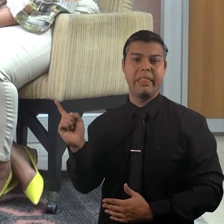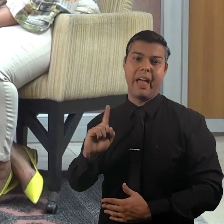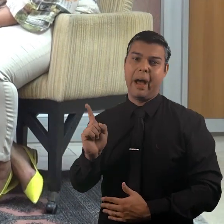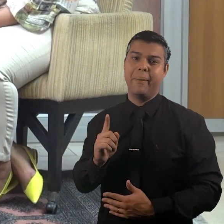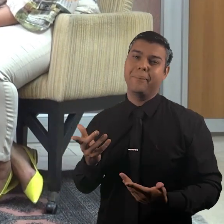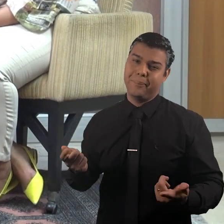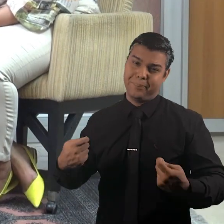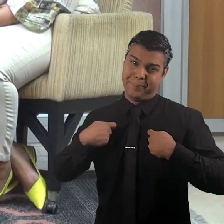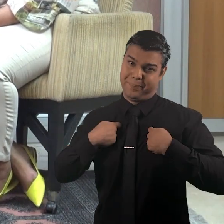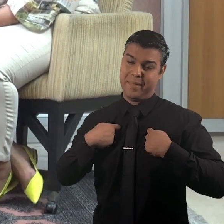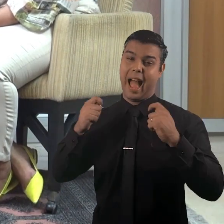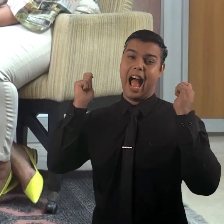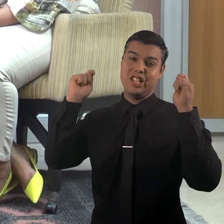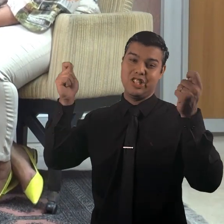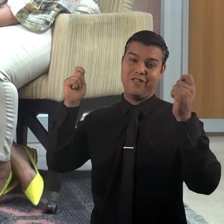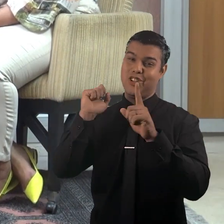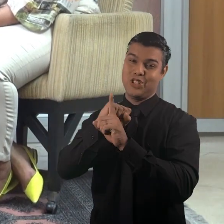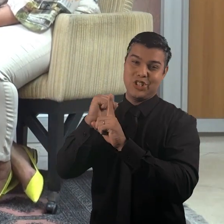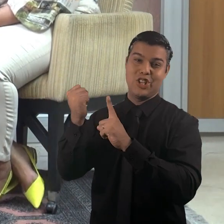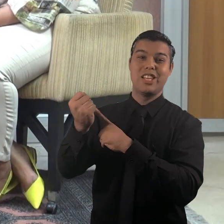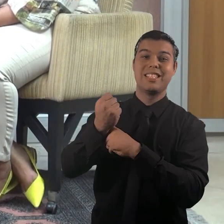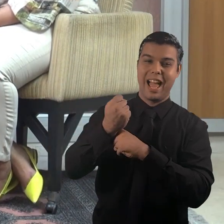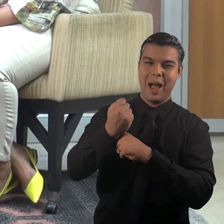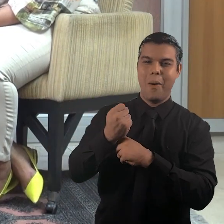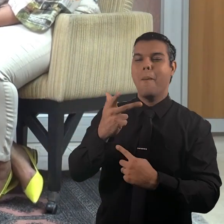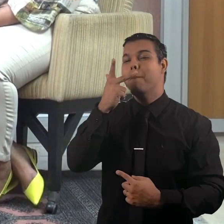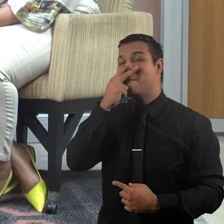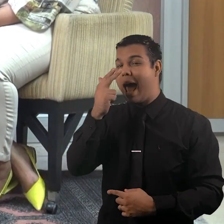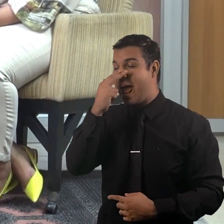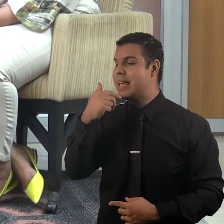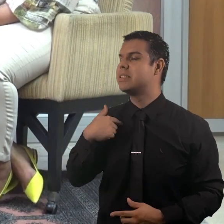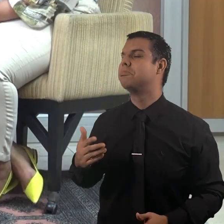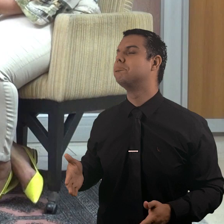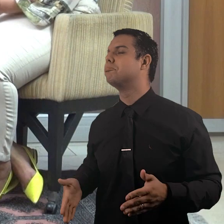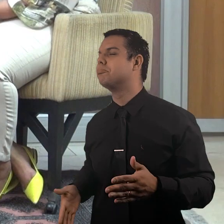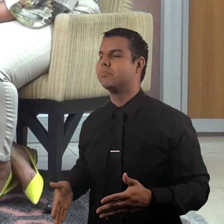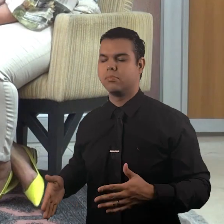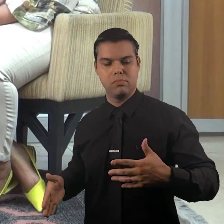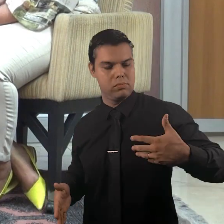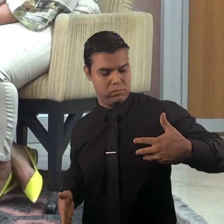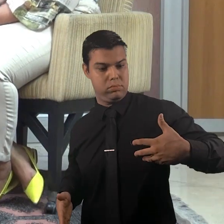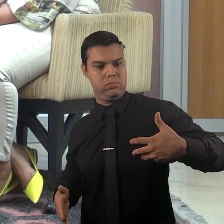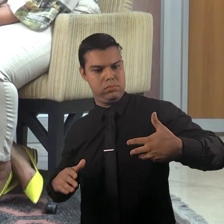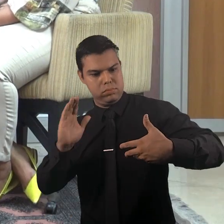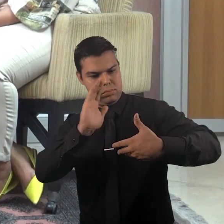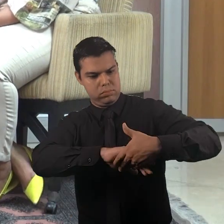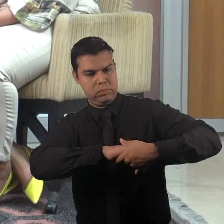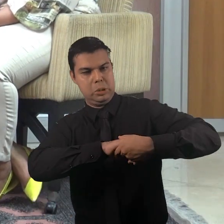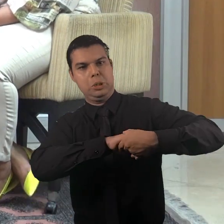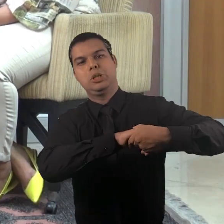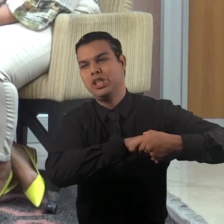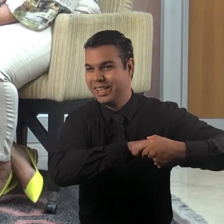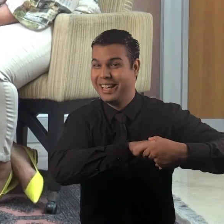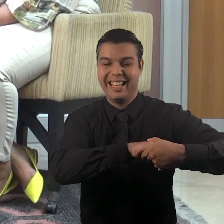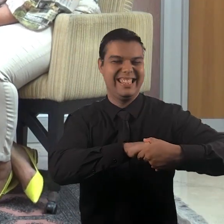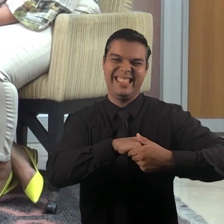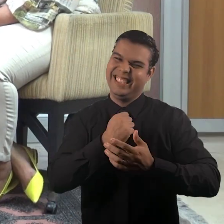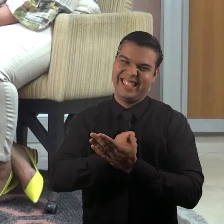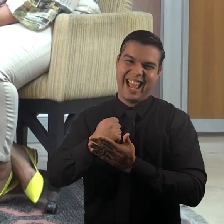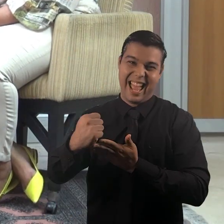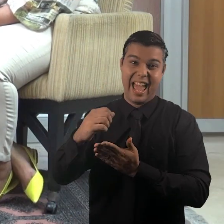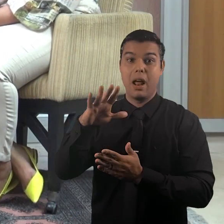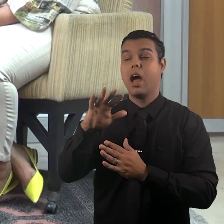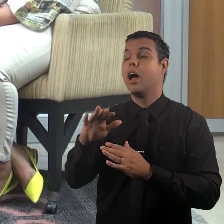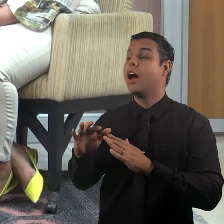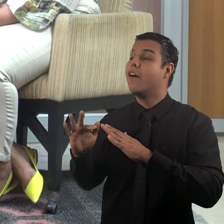escolhe o ativismo social. Ele vai lá e te pega pela mão e domina você inteiro e aí não tem mais volta, né? Mas o